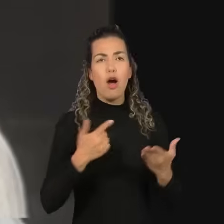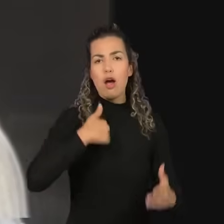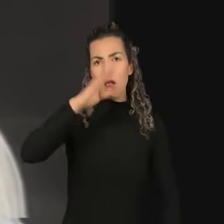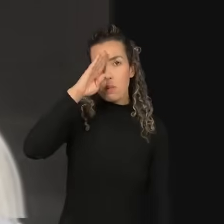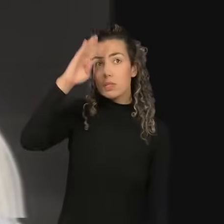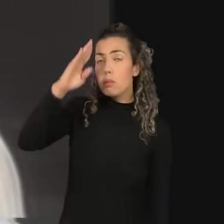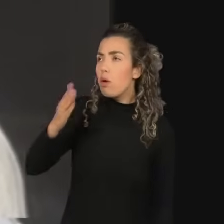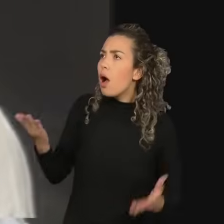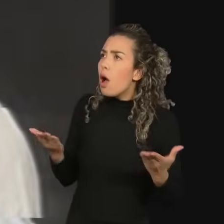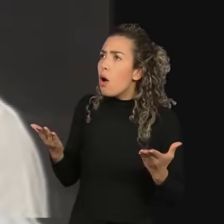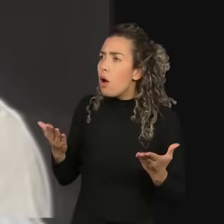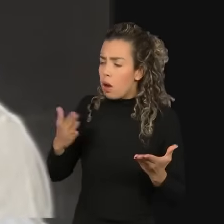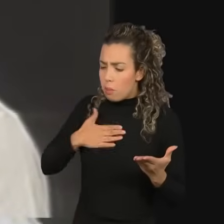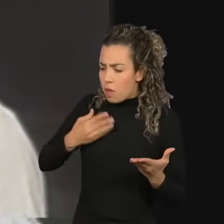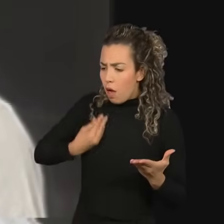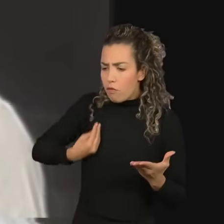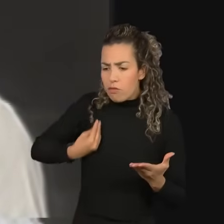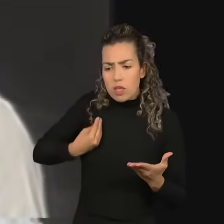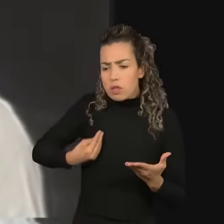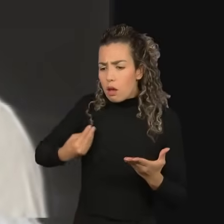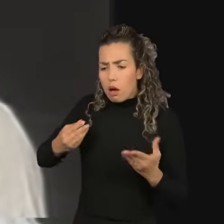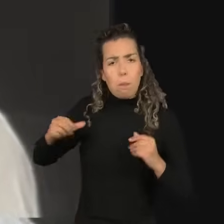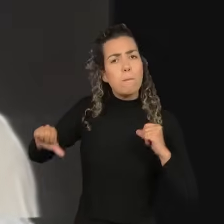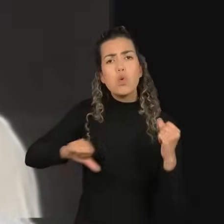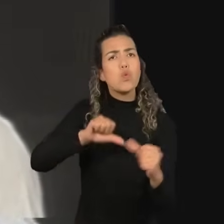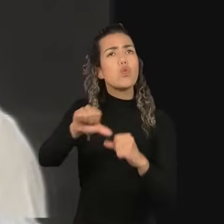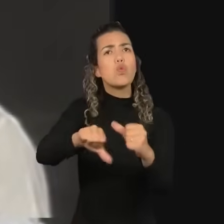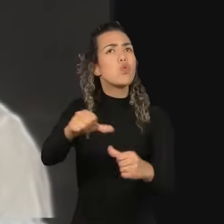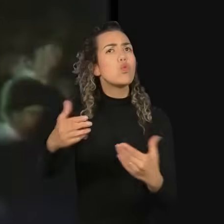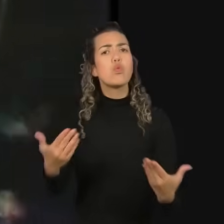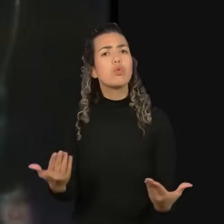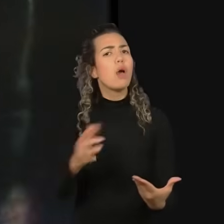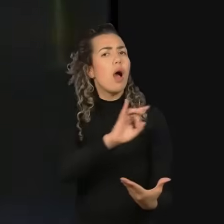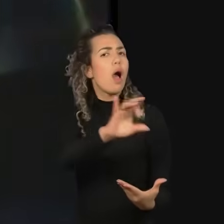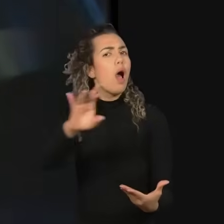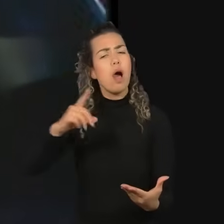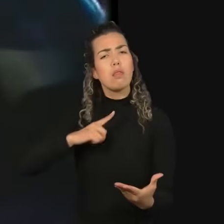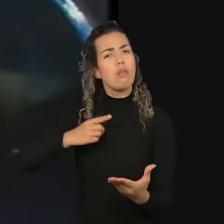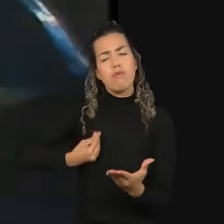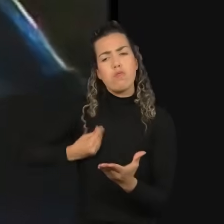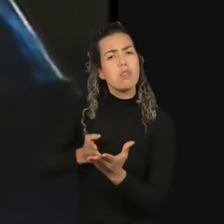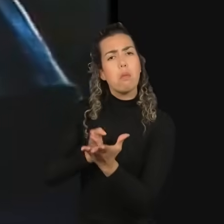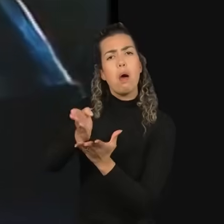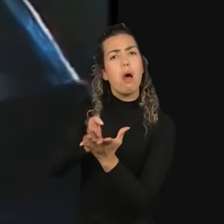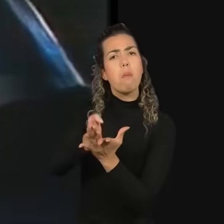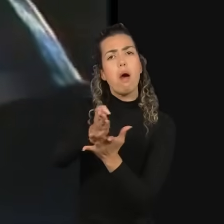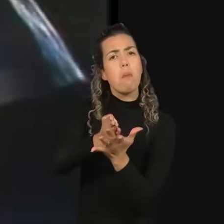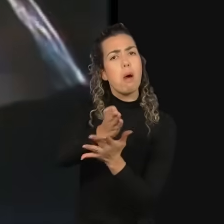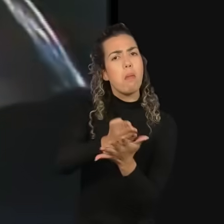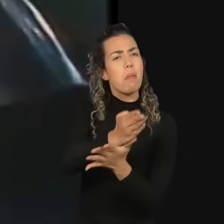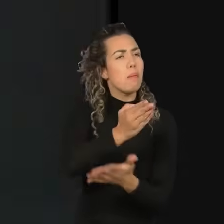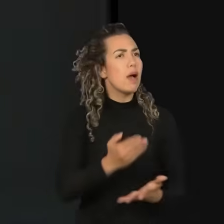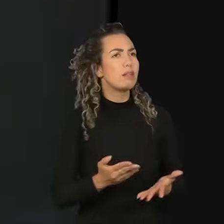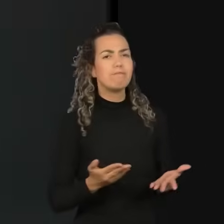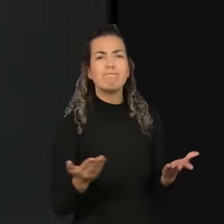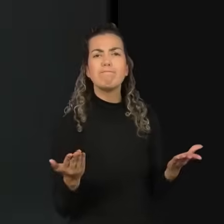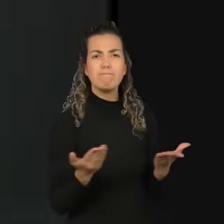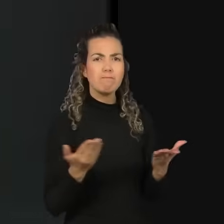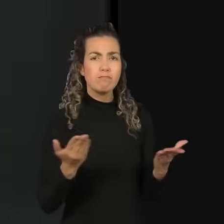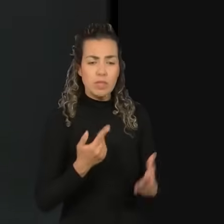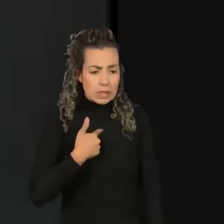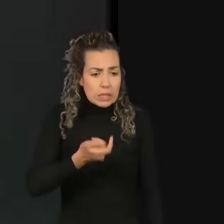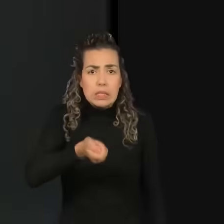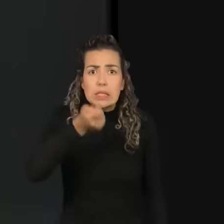abandonada é um momento da vida de toda pessoa. Todo mundo tem um momento de uma hora abandonada na vida. Estamos, meu bem, por um